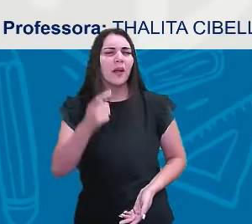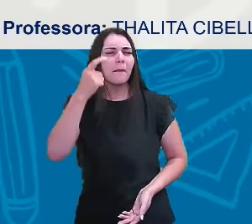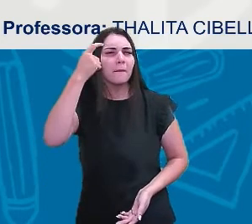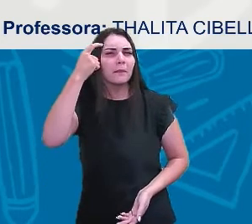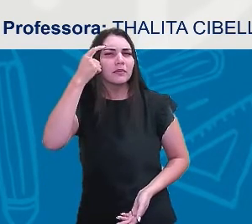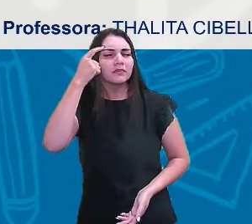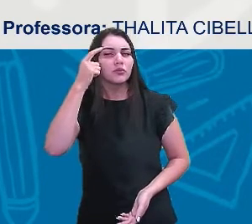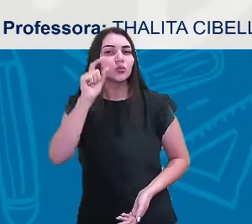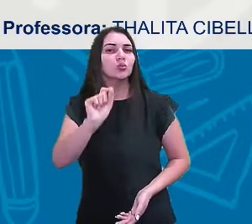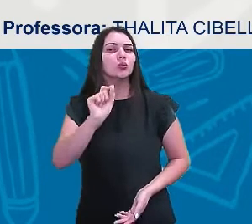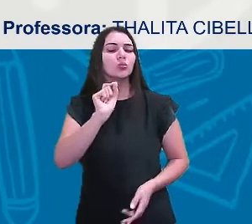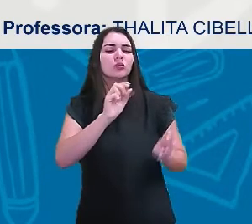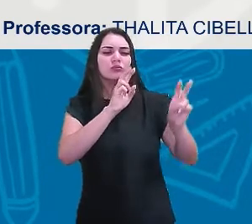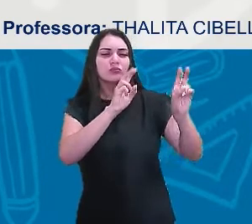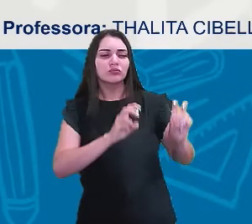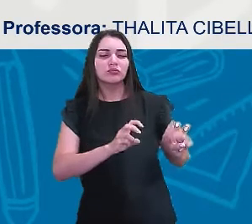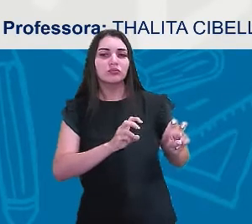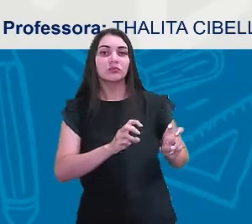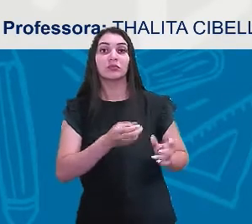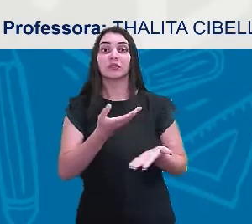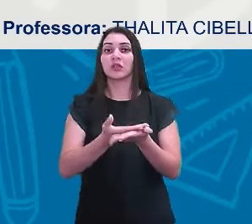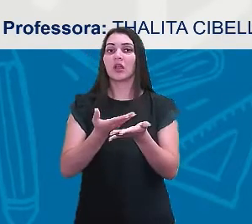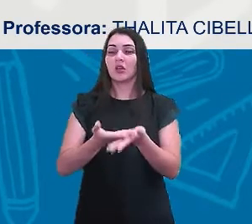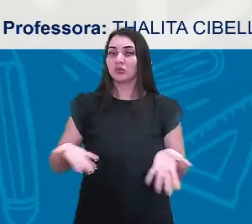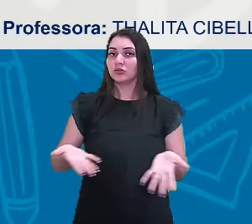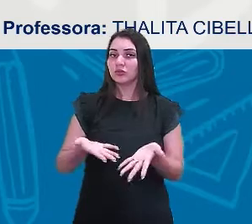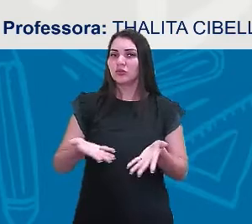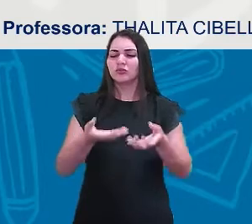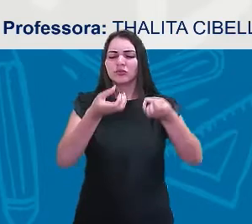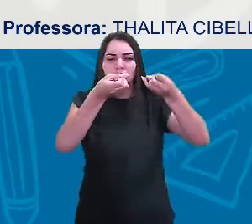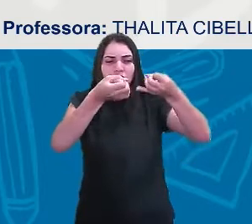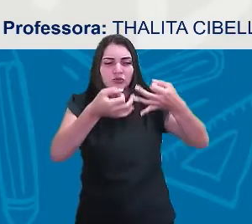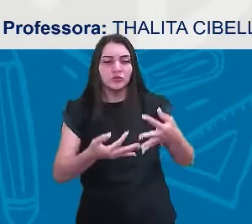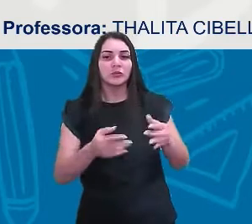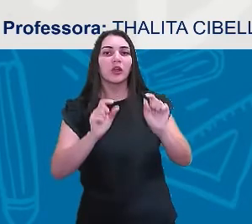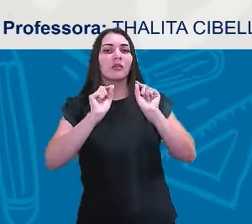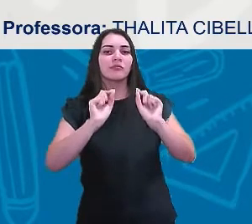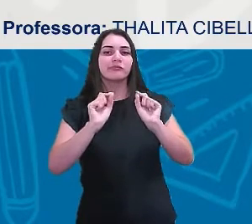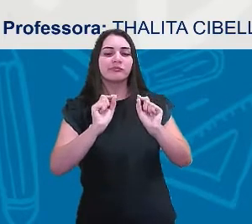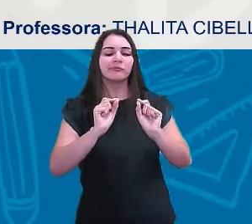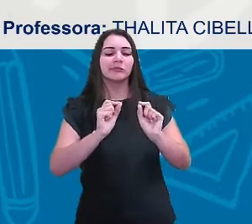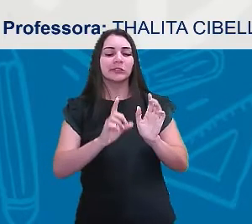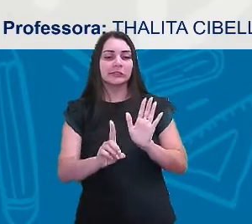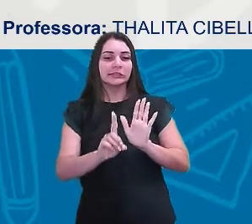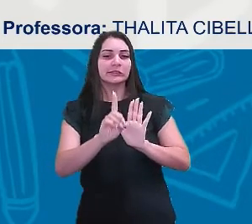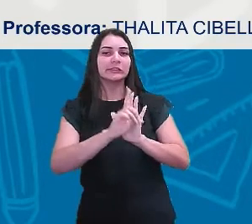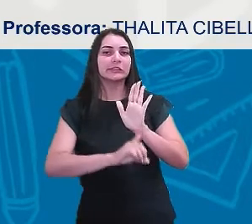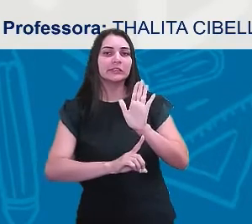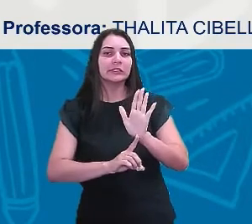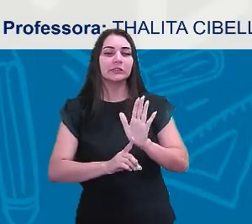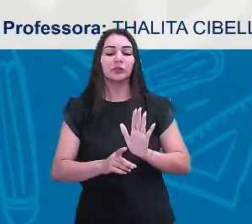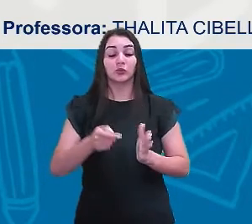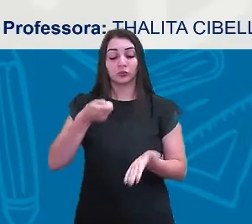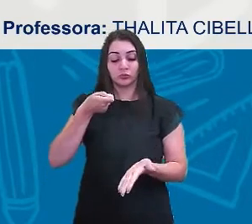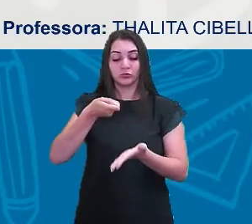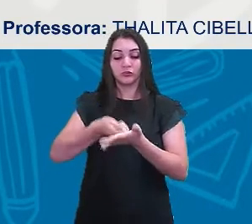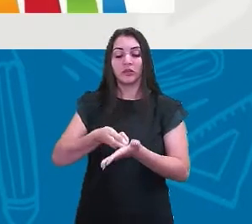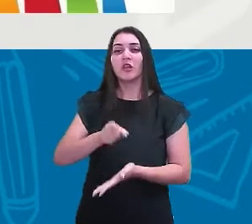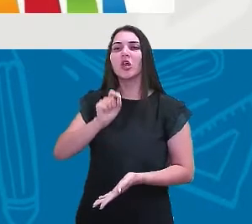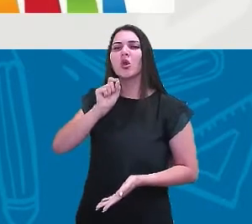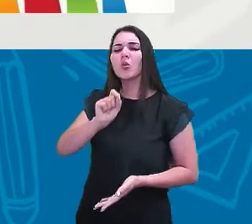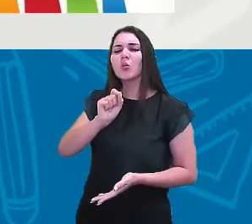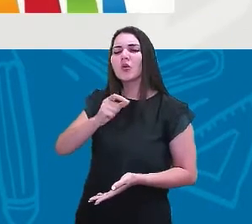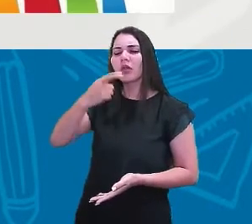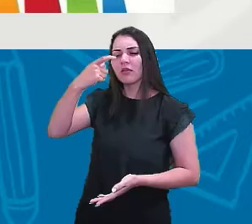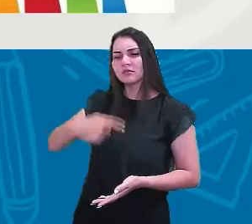isso? Na nossa aula de hoje, vamos comentar um pouquinho sobre o que são direitos e deveres e o que é ser cidadão, tá bom? Vamos